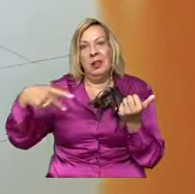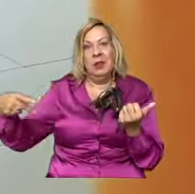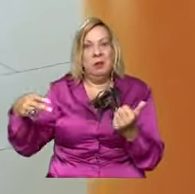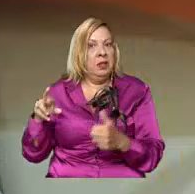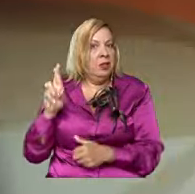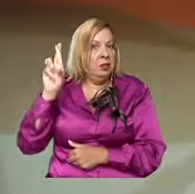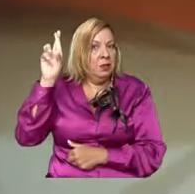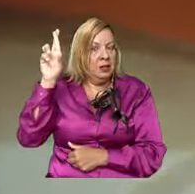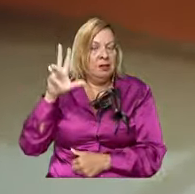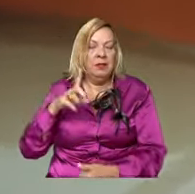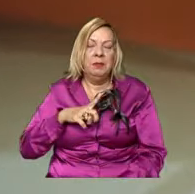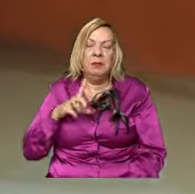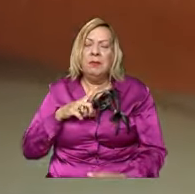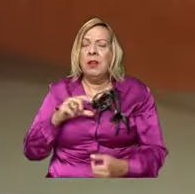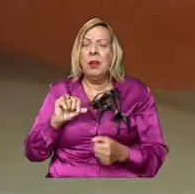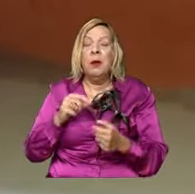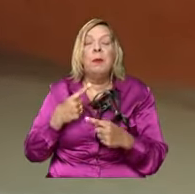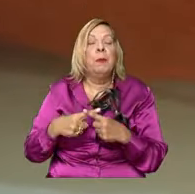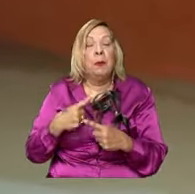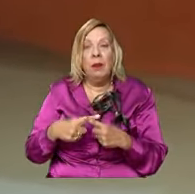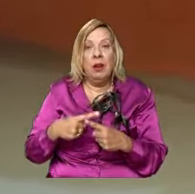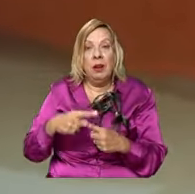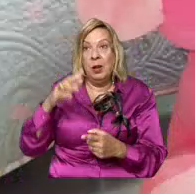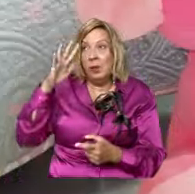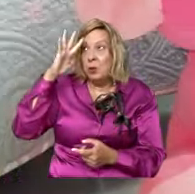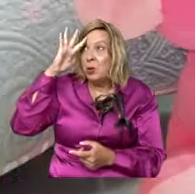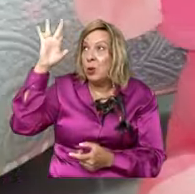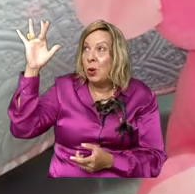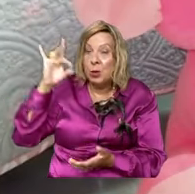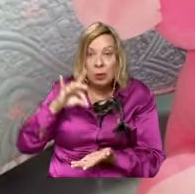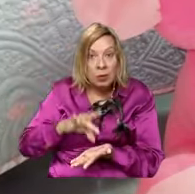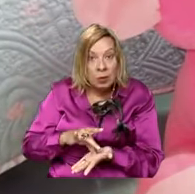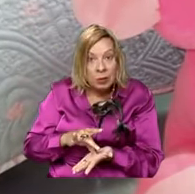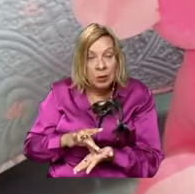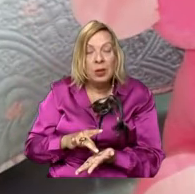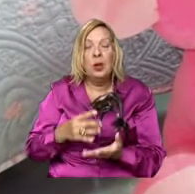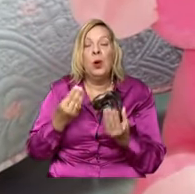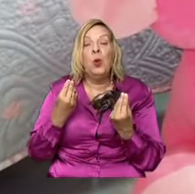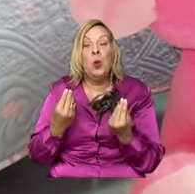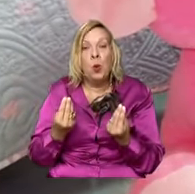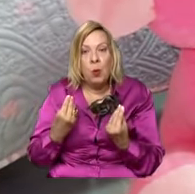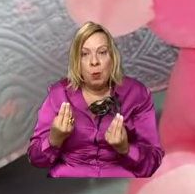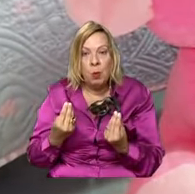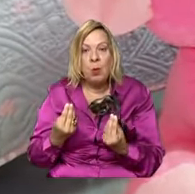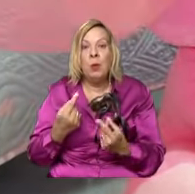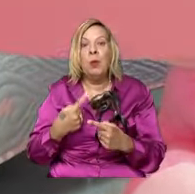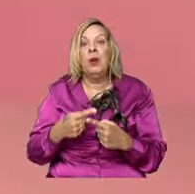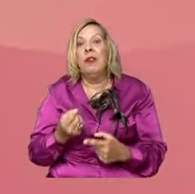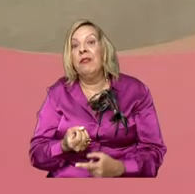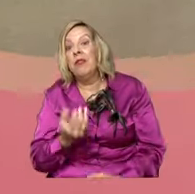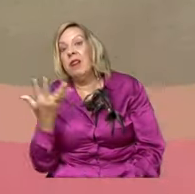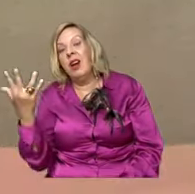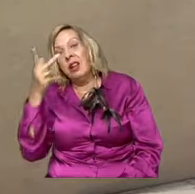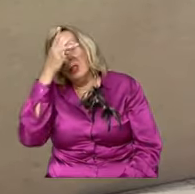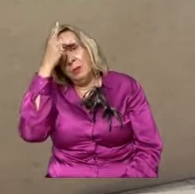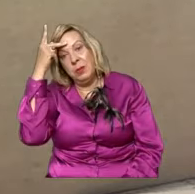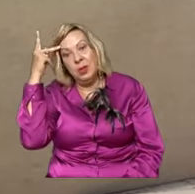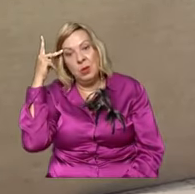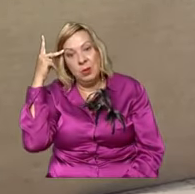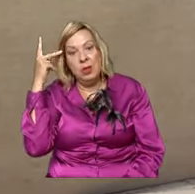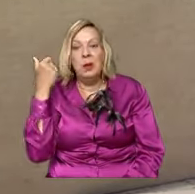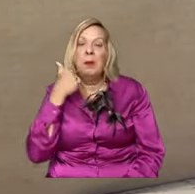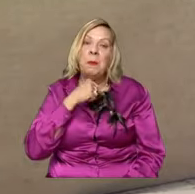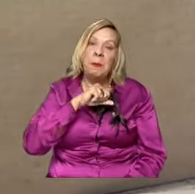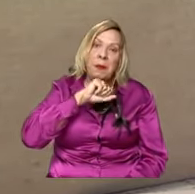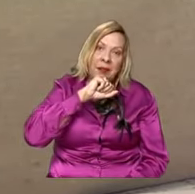de sonhos é feita por muitas mãos. Ou seria por muitas mães? Sou Joyce